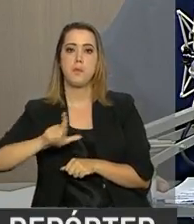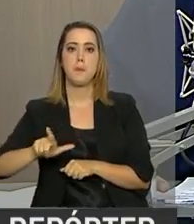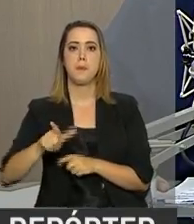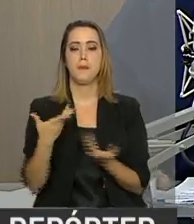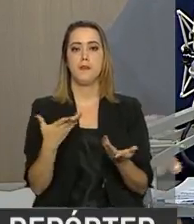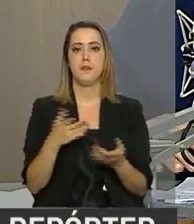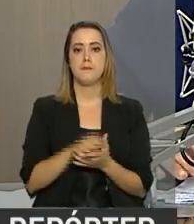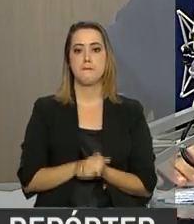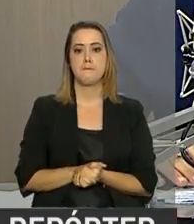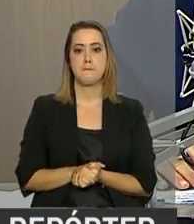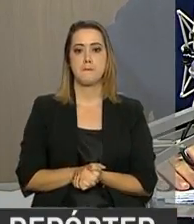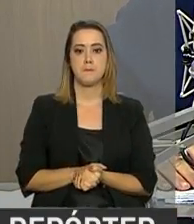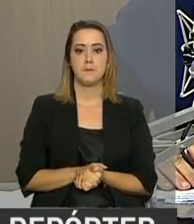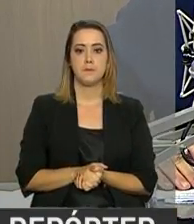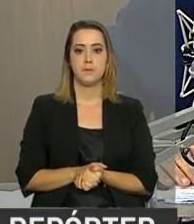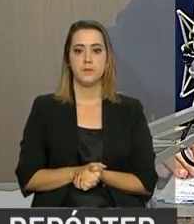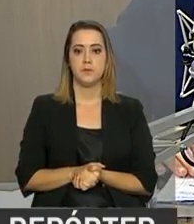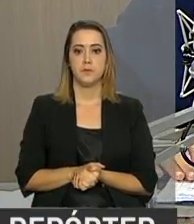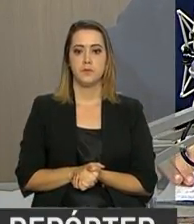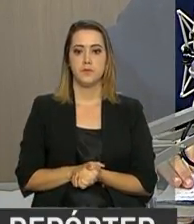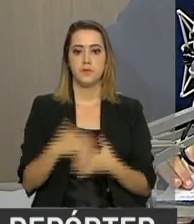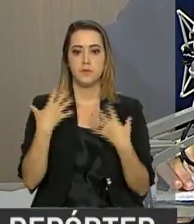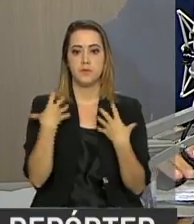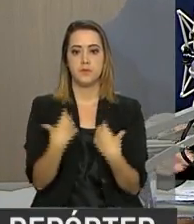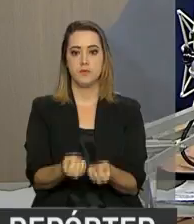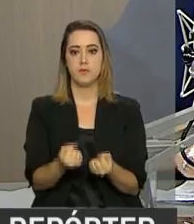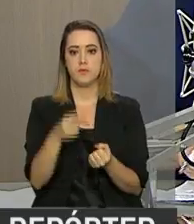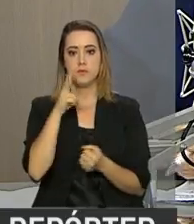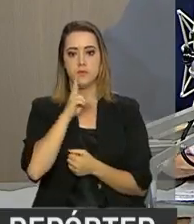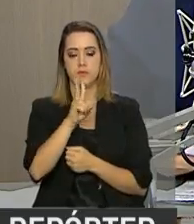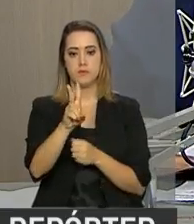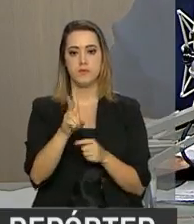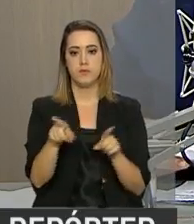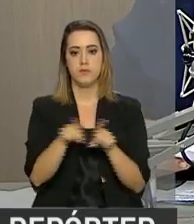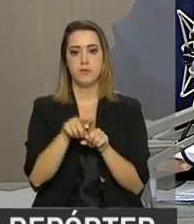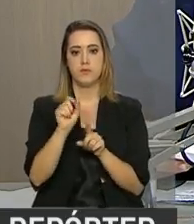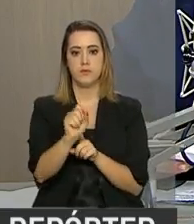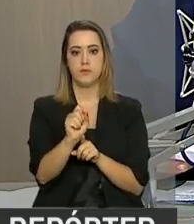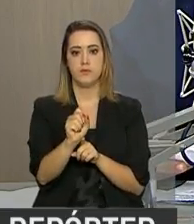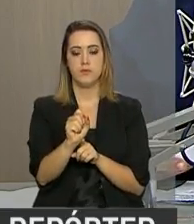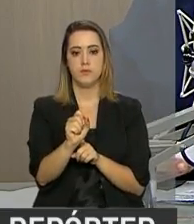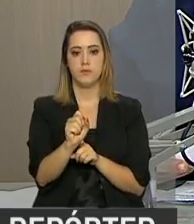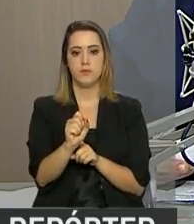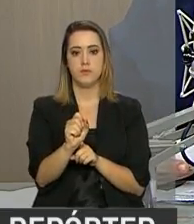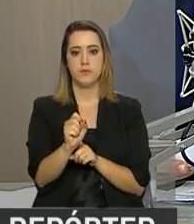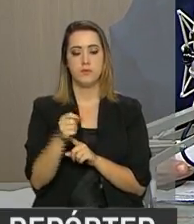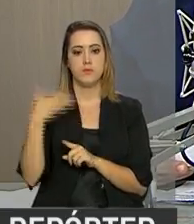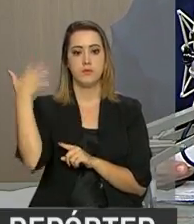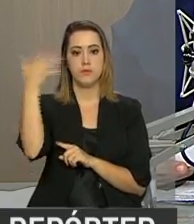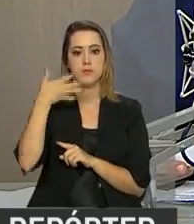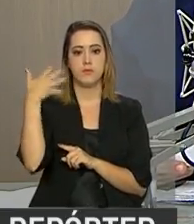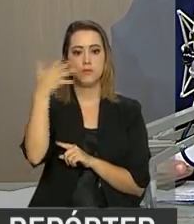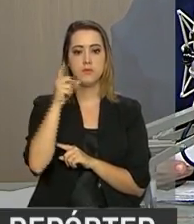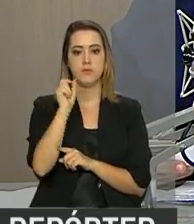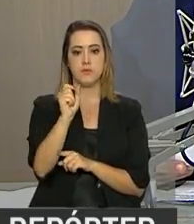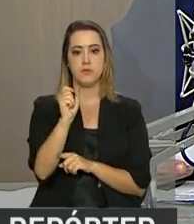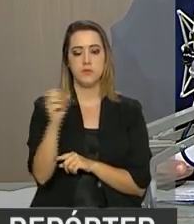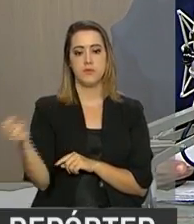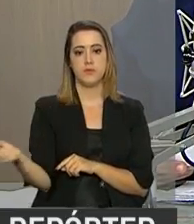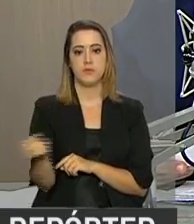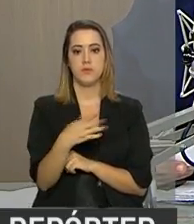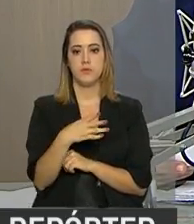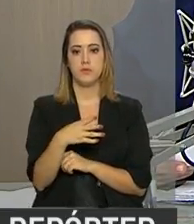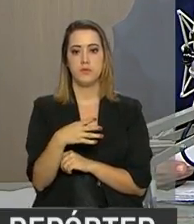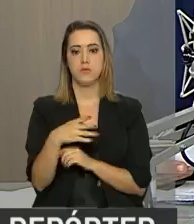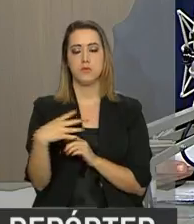o ministro vamos acompanhar um pouco então da Voz do Brasil o ministro Gilberto Explica as vantagens do novo cartão